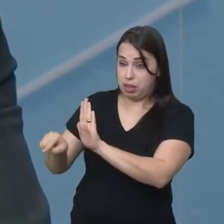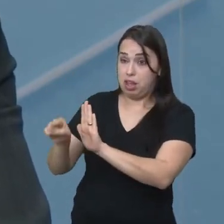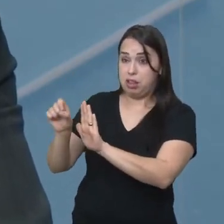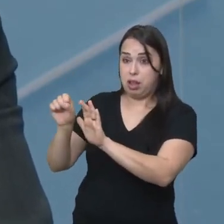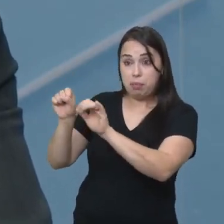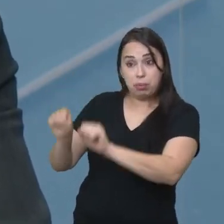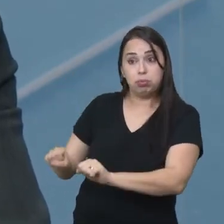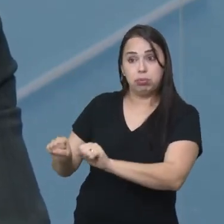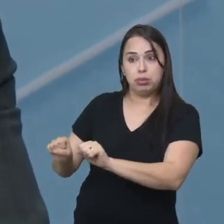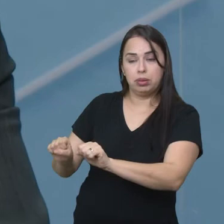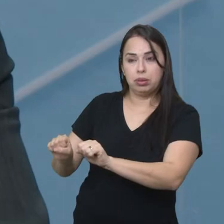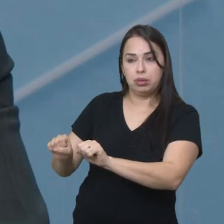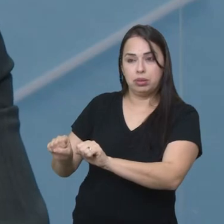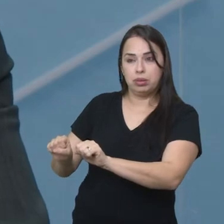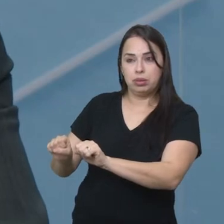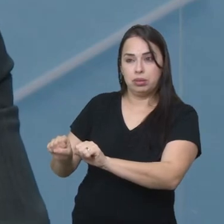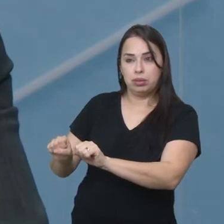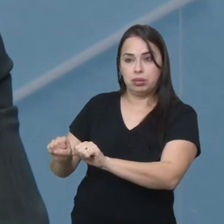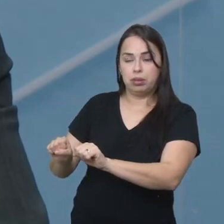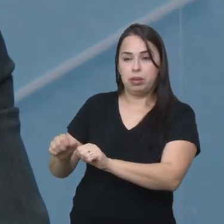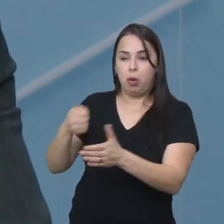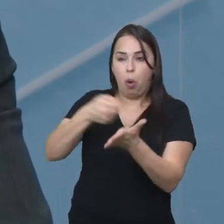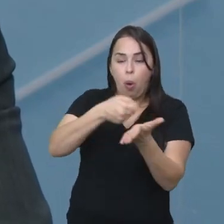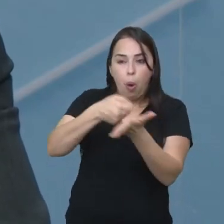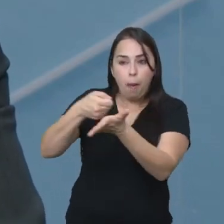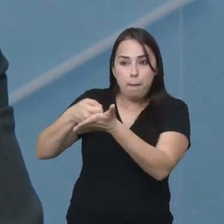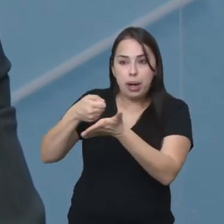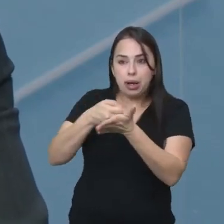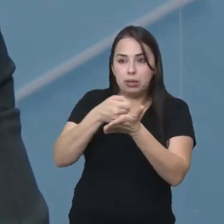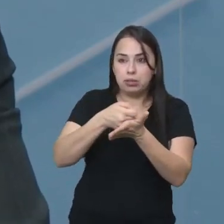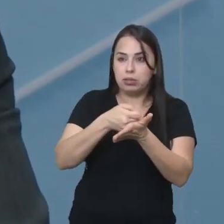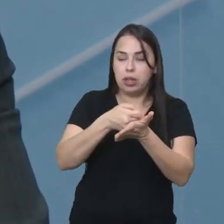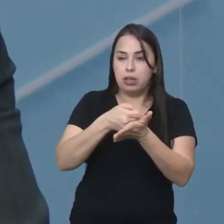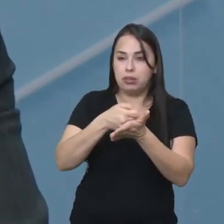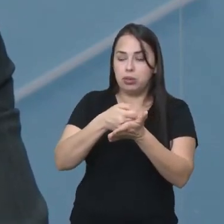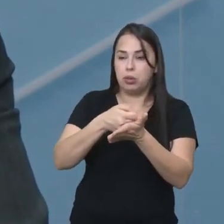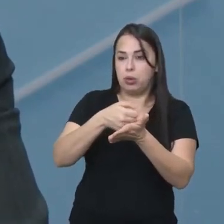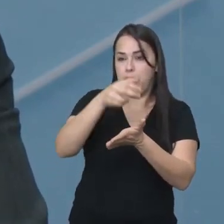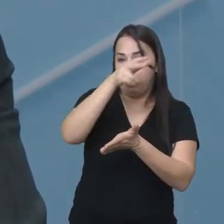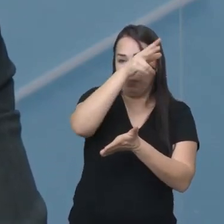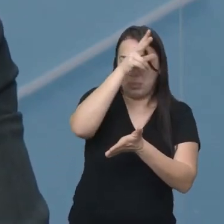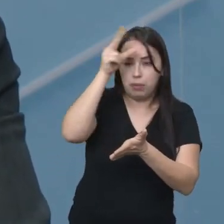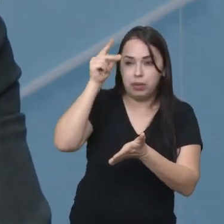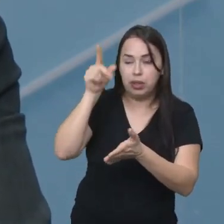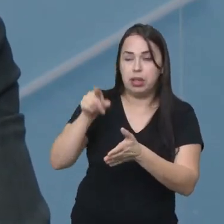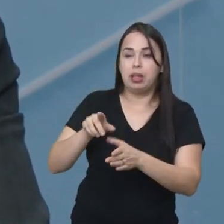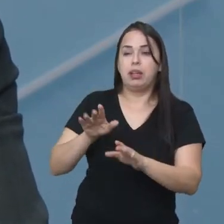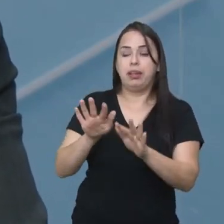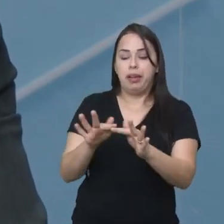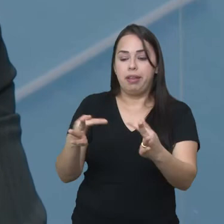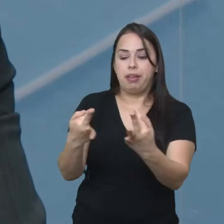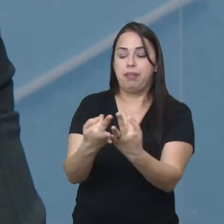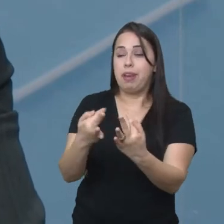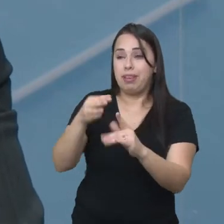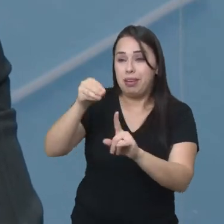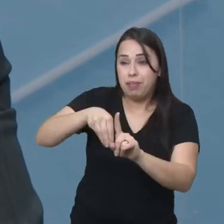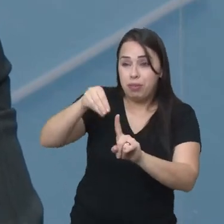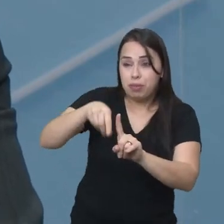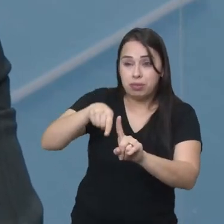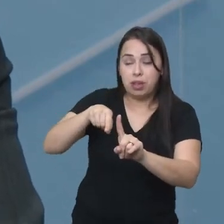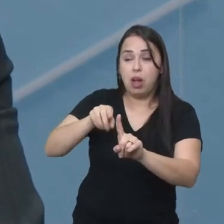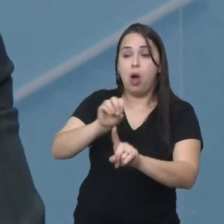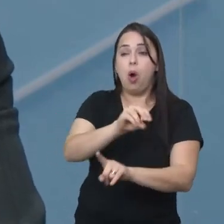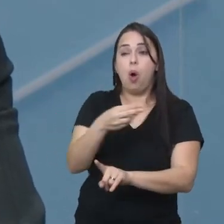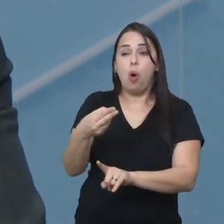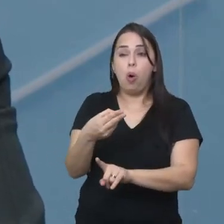poder de requisição de serviços públicos para atender aquela família que está em situação de vulnerabilidade social,